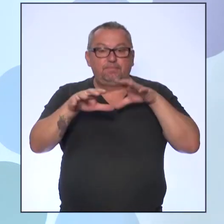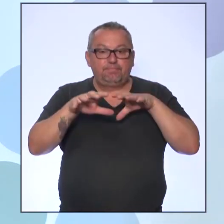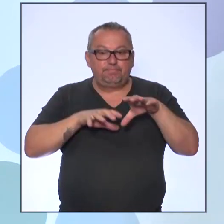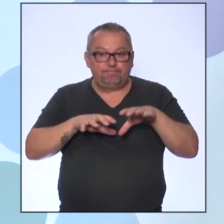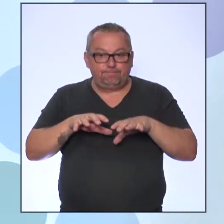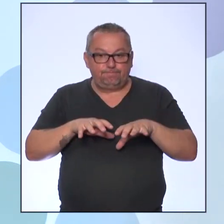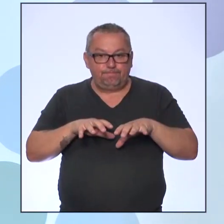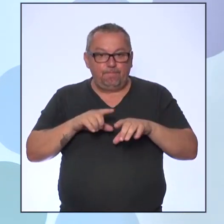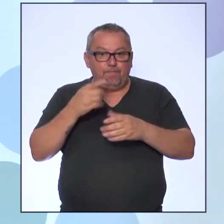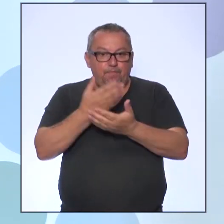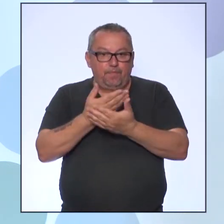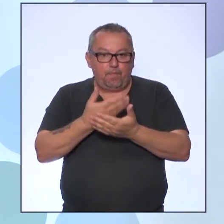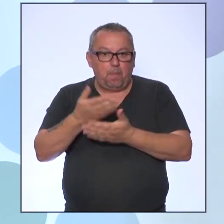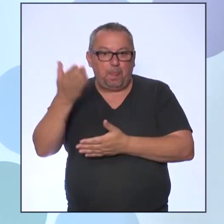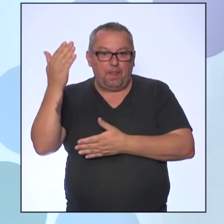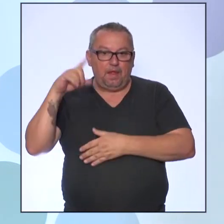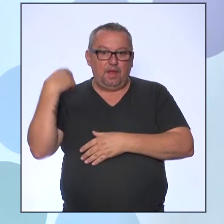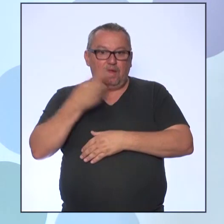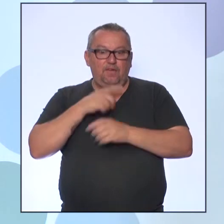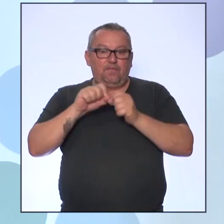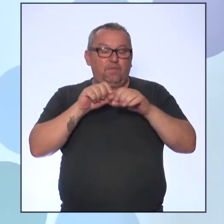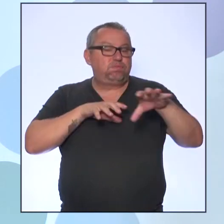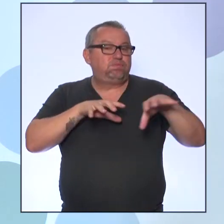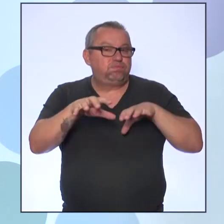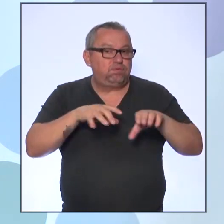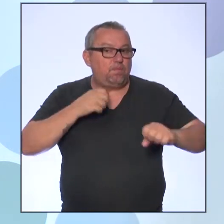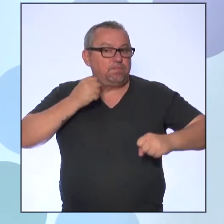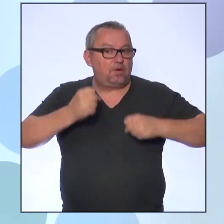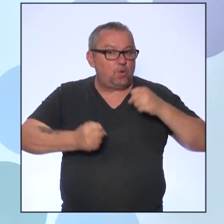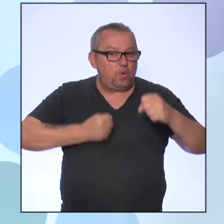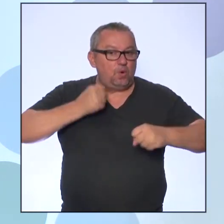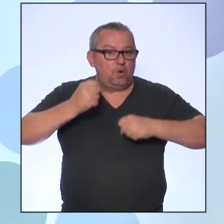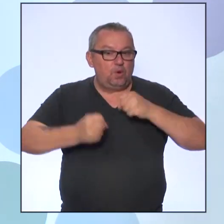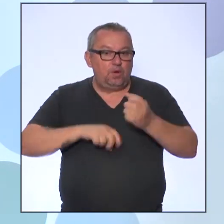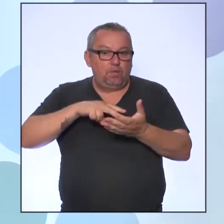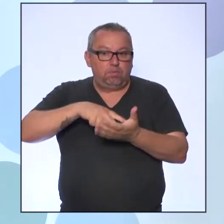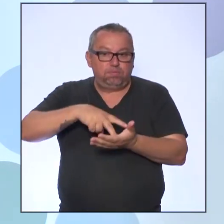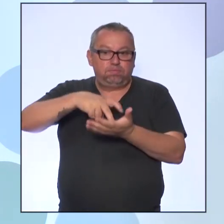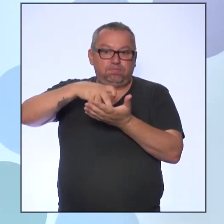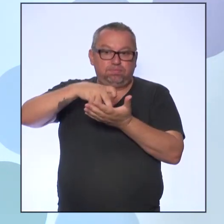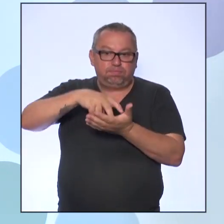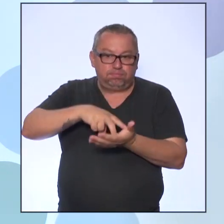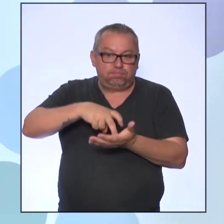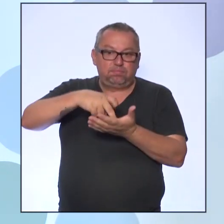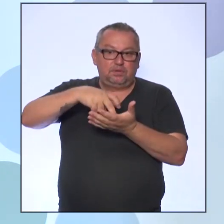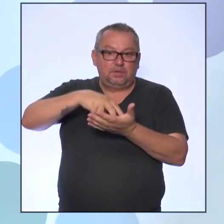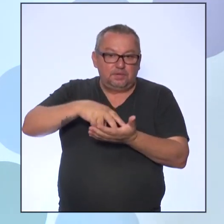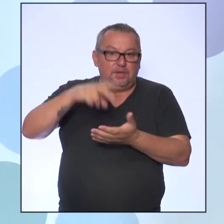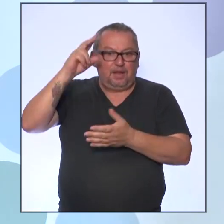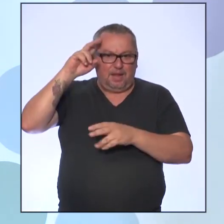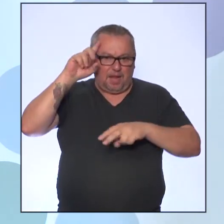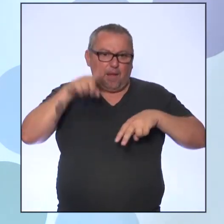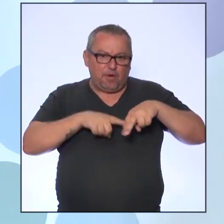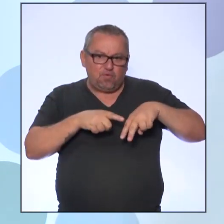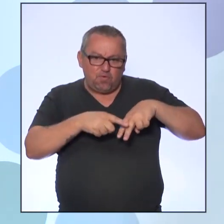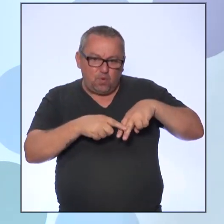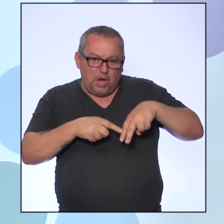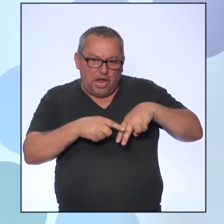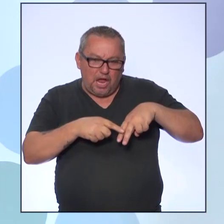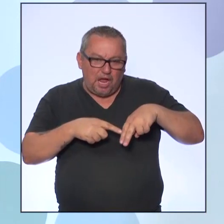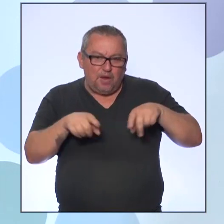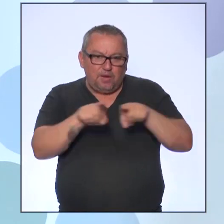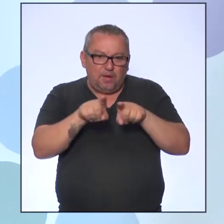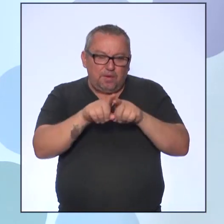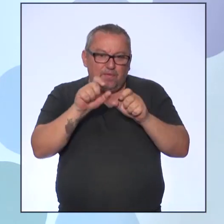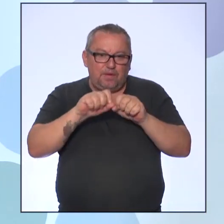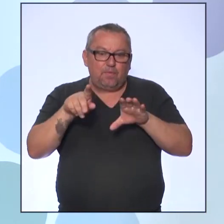Então, lembra, na aula passada a gente fez bastante movimento para a corrida, né? Elevação de joelho alto, elevação de joelho baixo, né? Fizemos movimento só